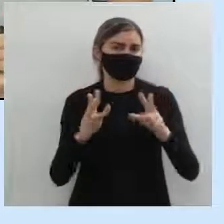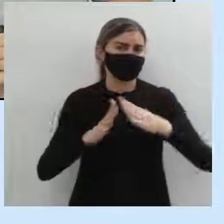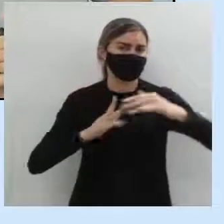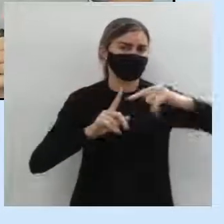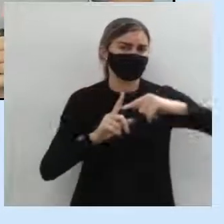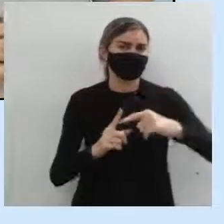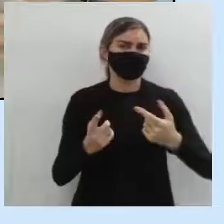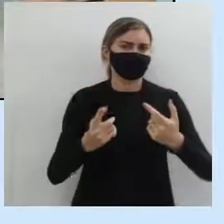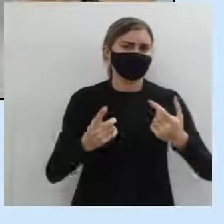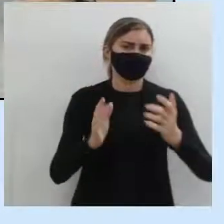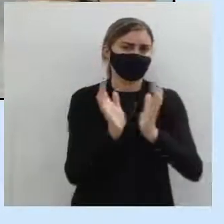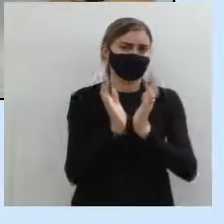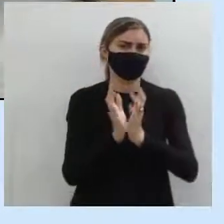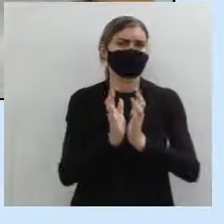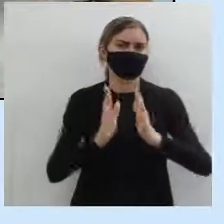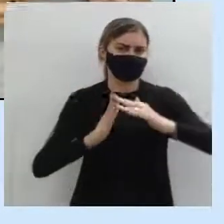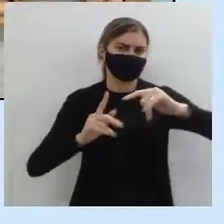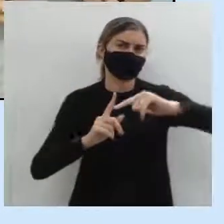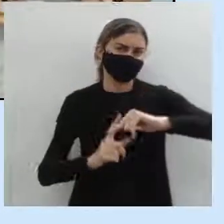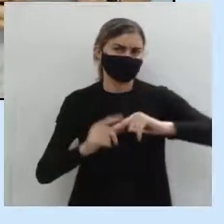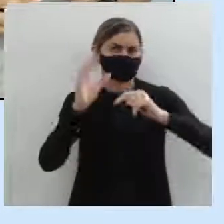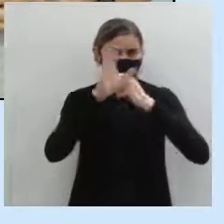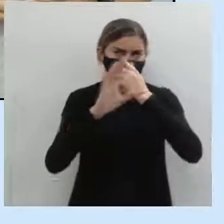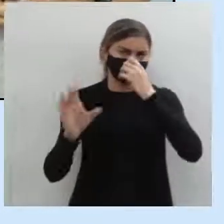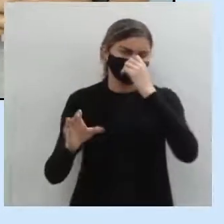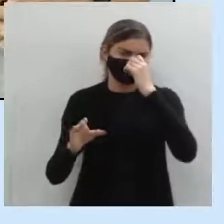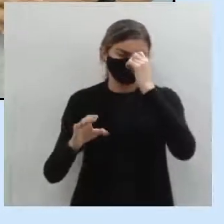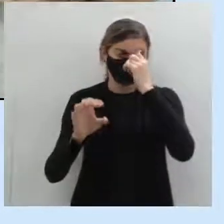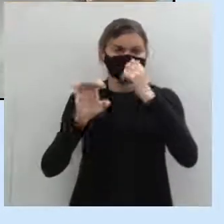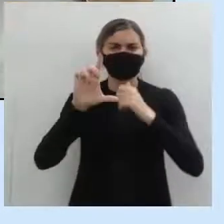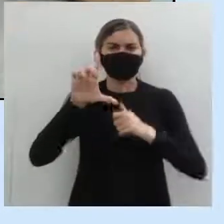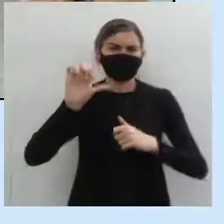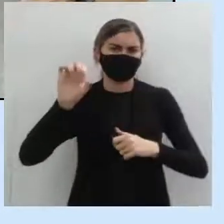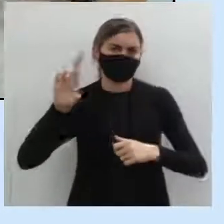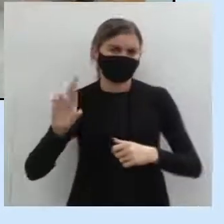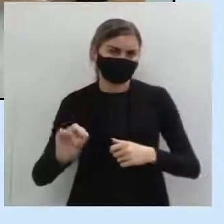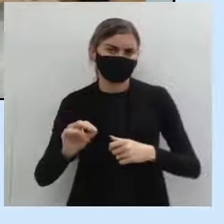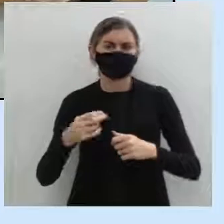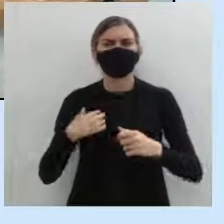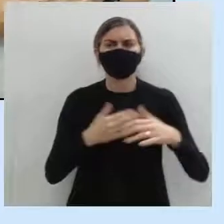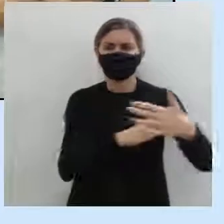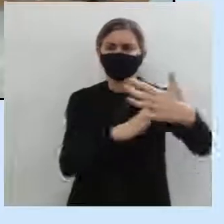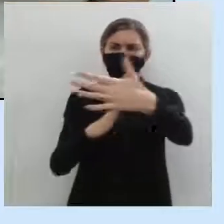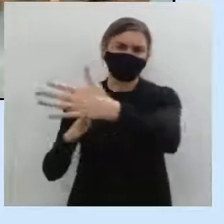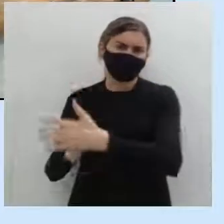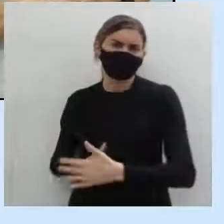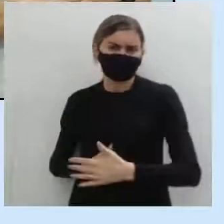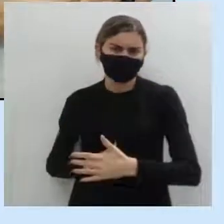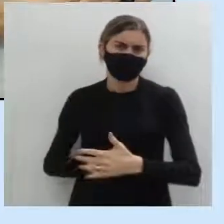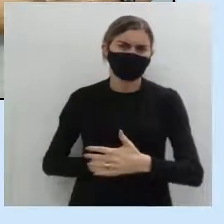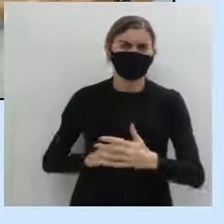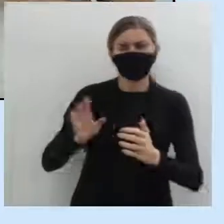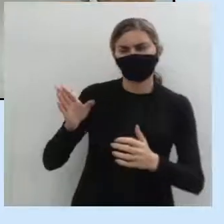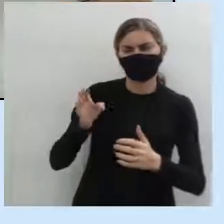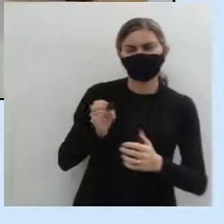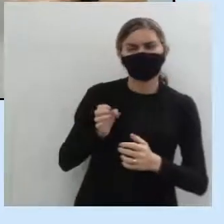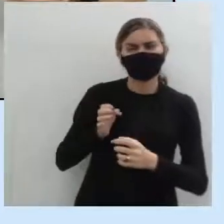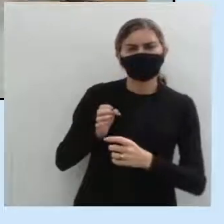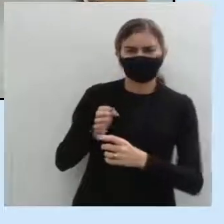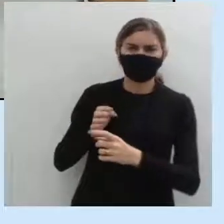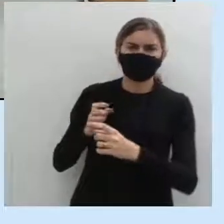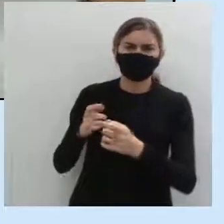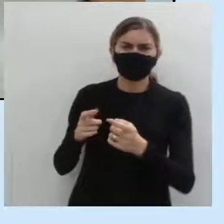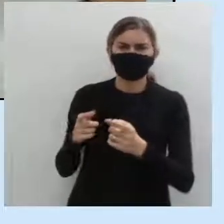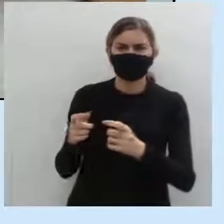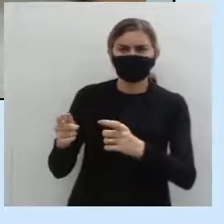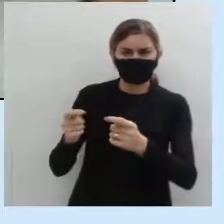membros do clero, pela Igreja Católica. Então, limitando a expansão econômica da burguesia, inibindo